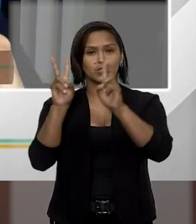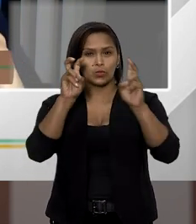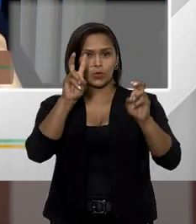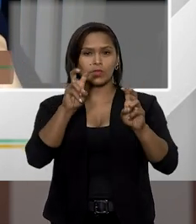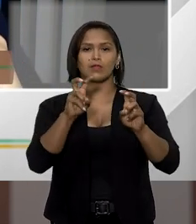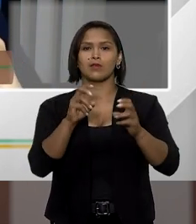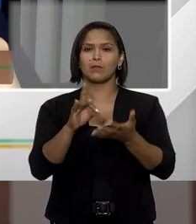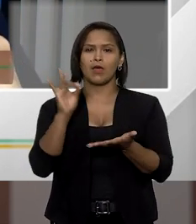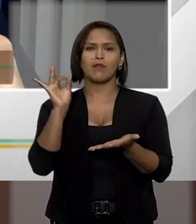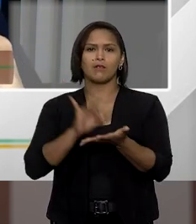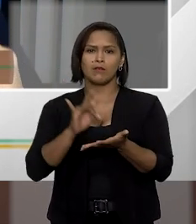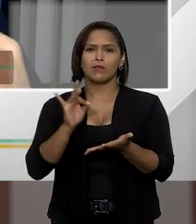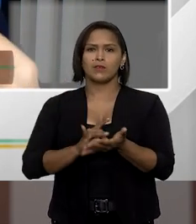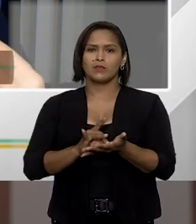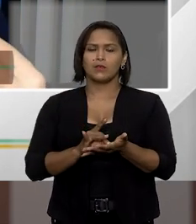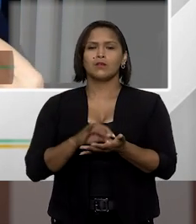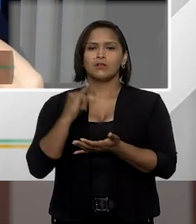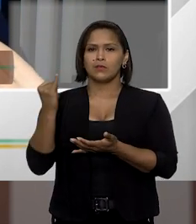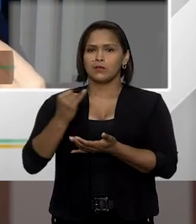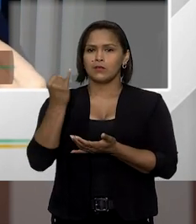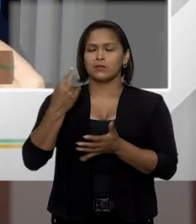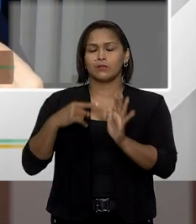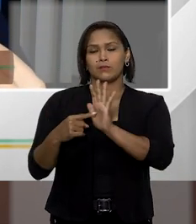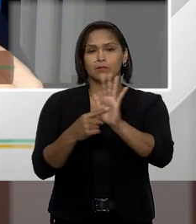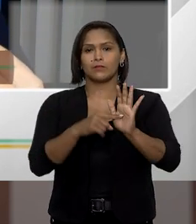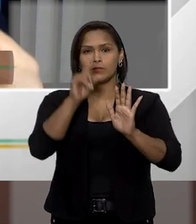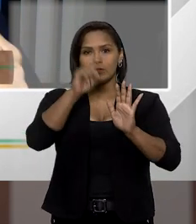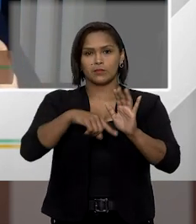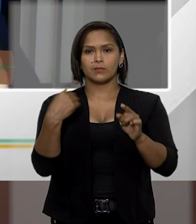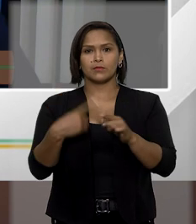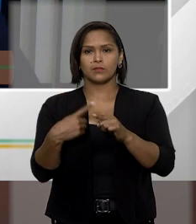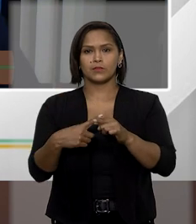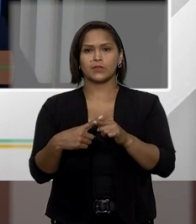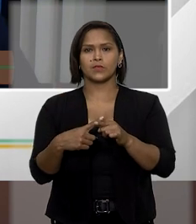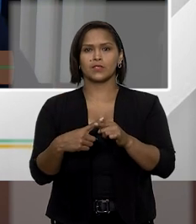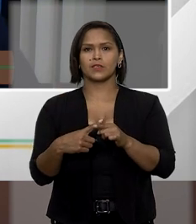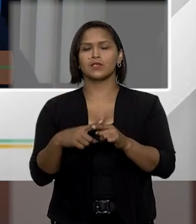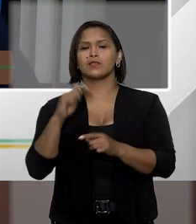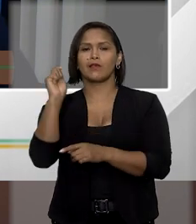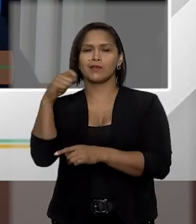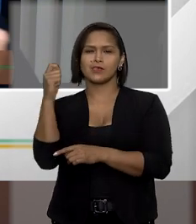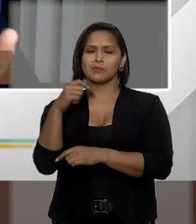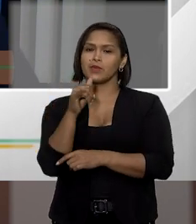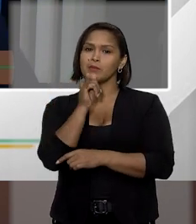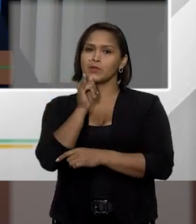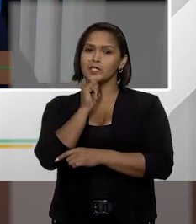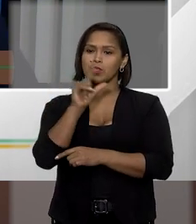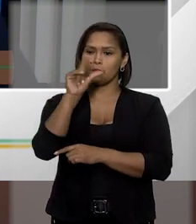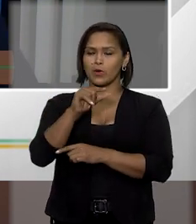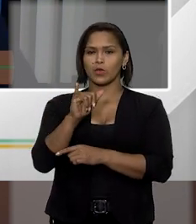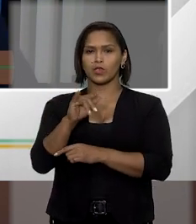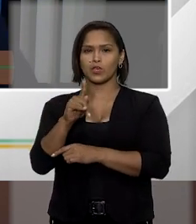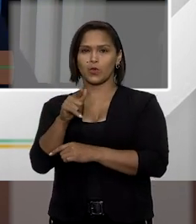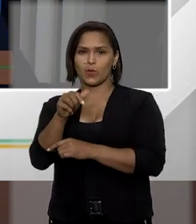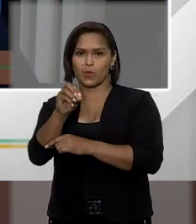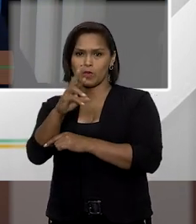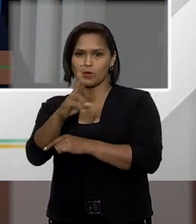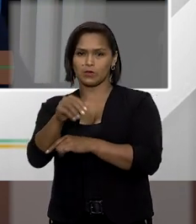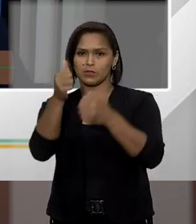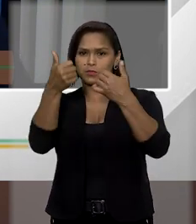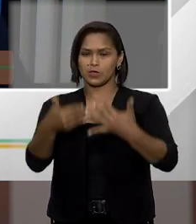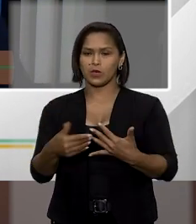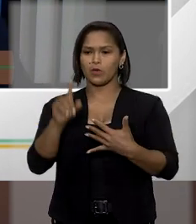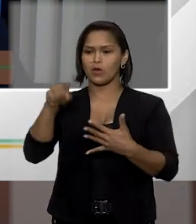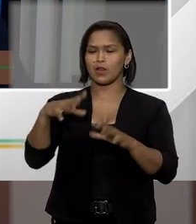assunto é tão pertinente trazê-lo aqui, que na Espanha, por exemplo, um pouco do que o Igor acabou de mencionar,